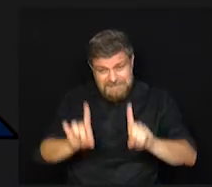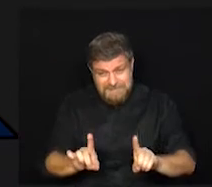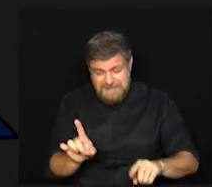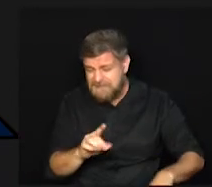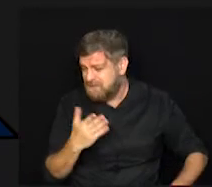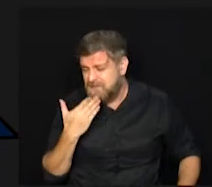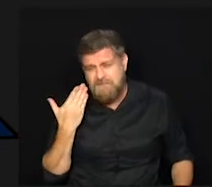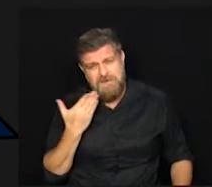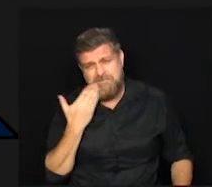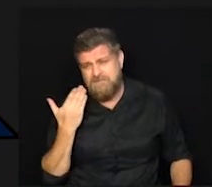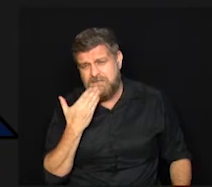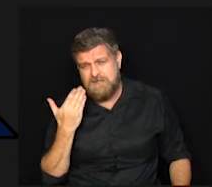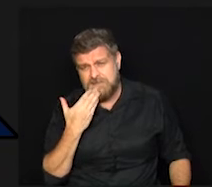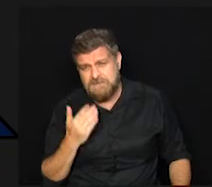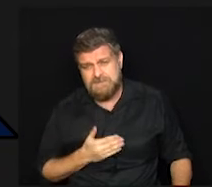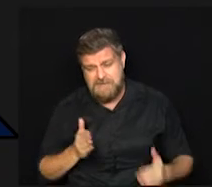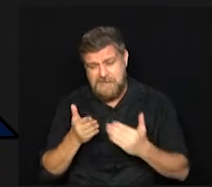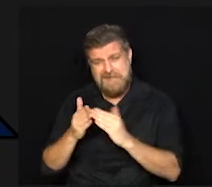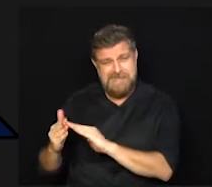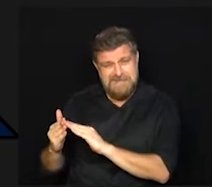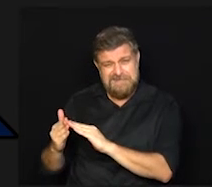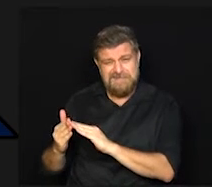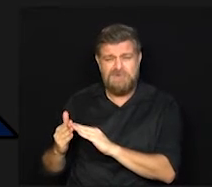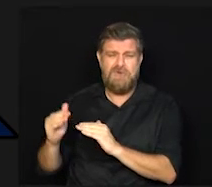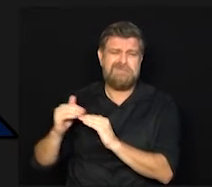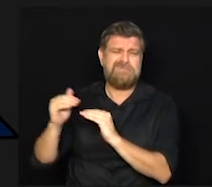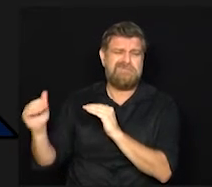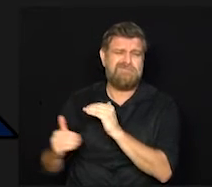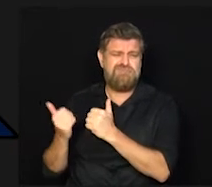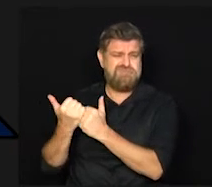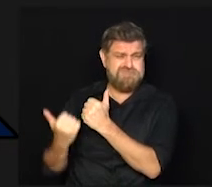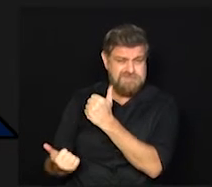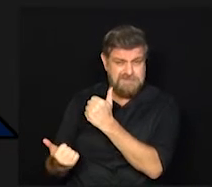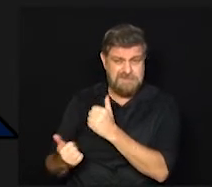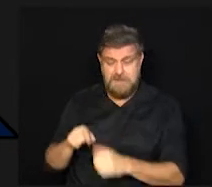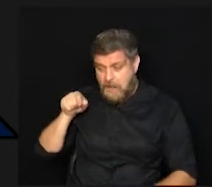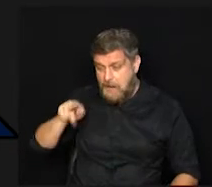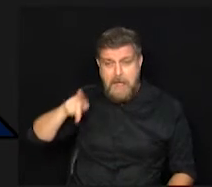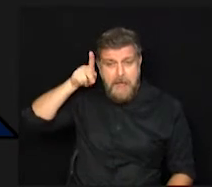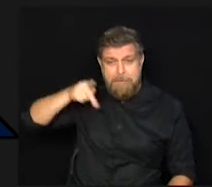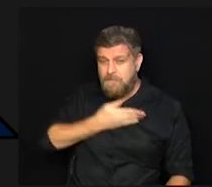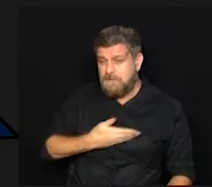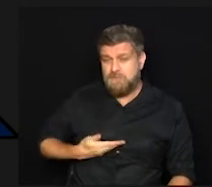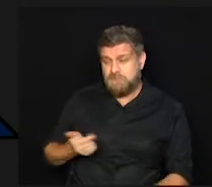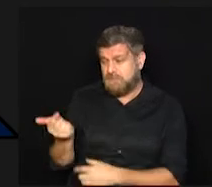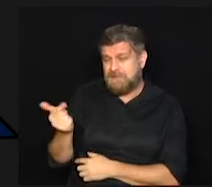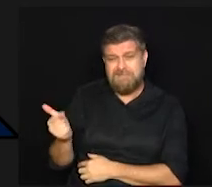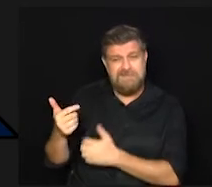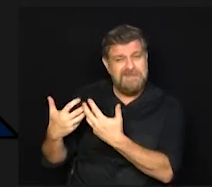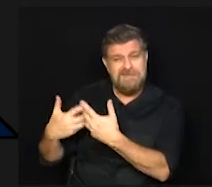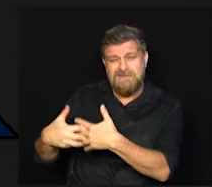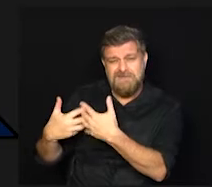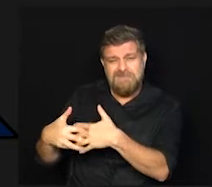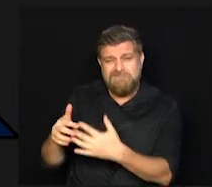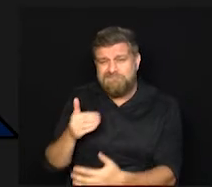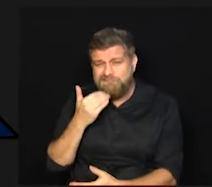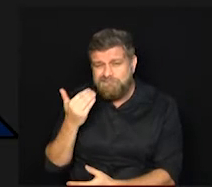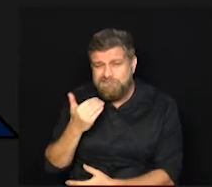para ninguém, mas na periferia pior ainda, né, Marrom? Quando não tem política pública que funcione na